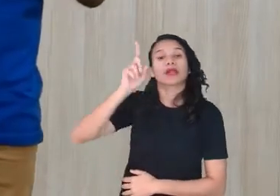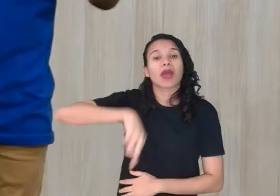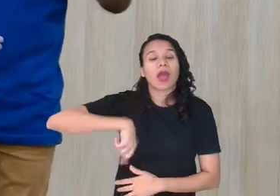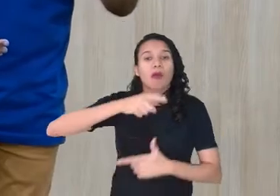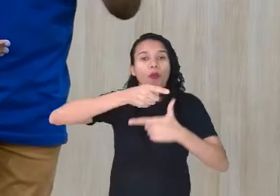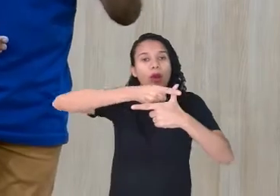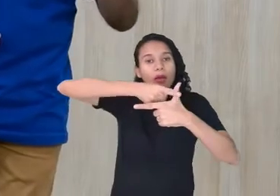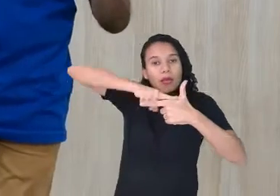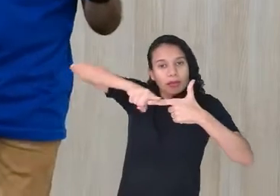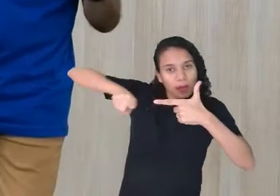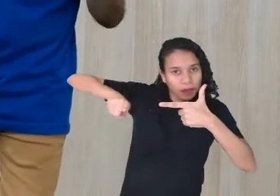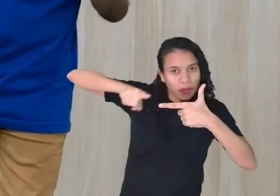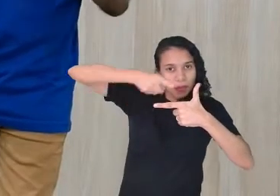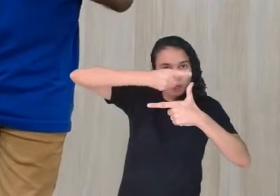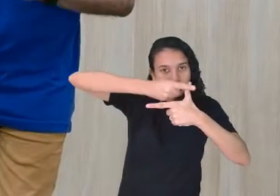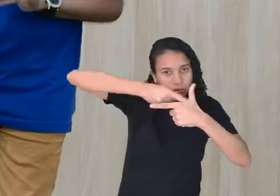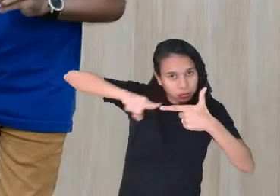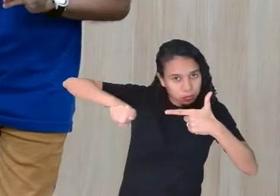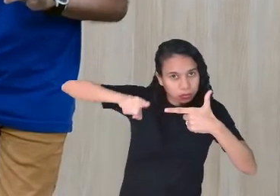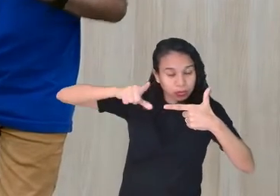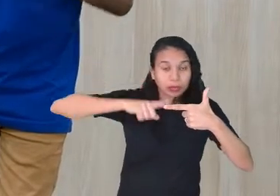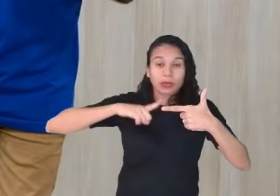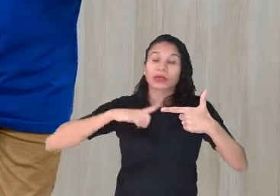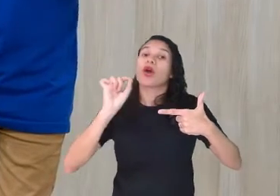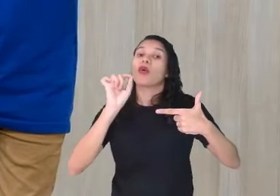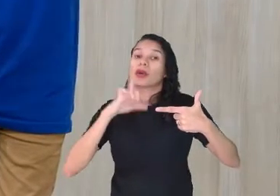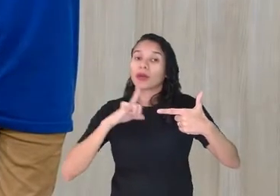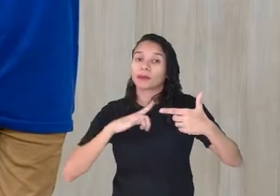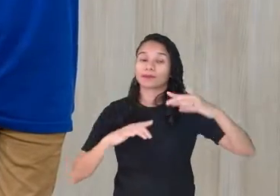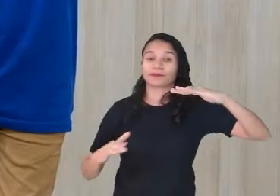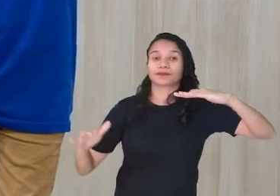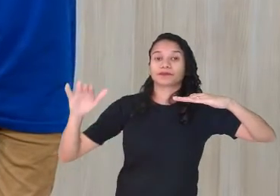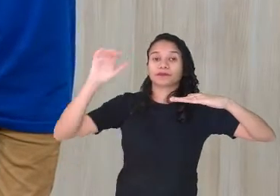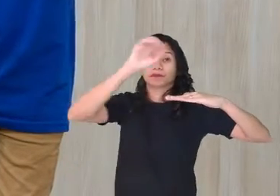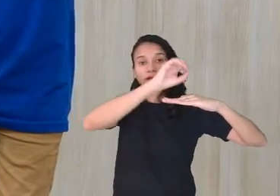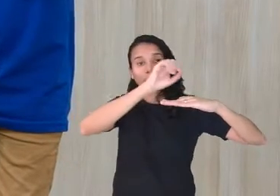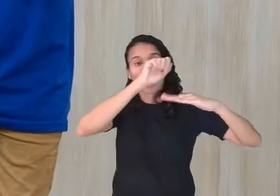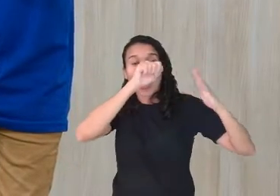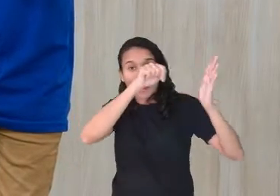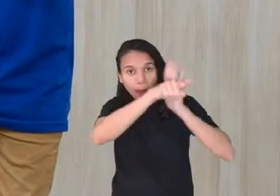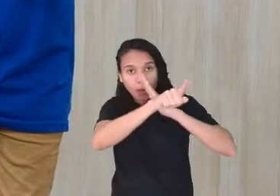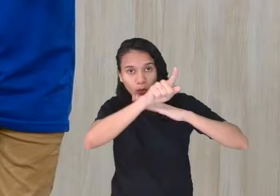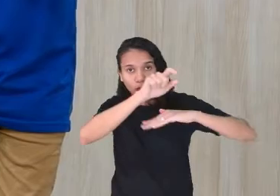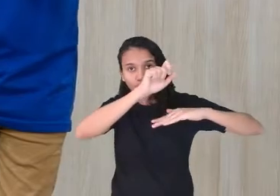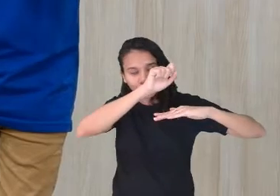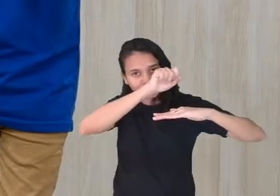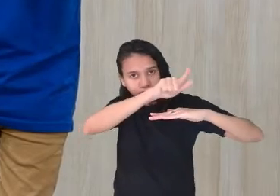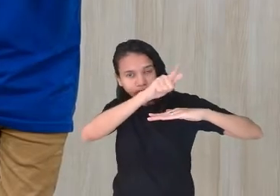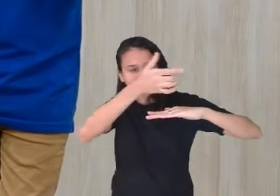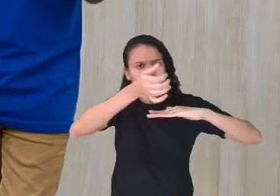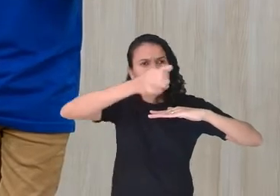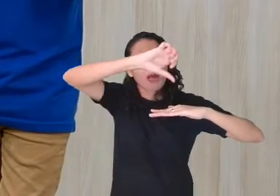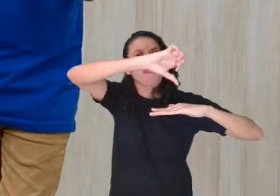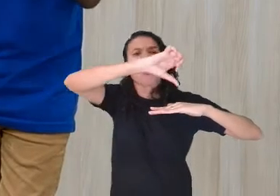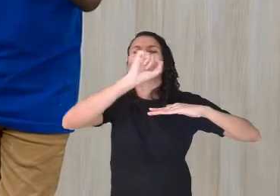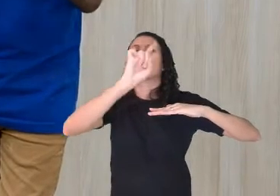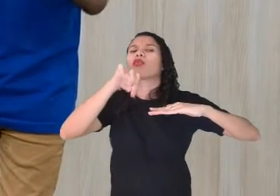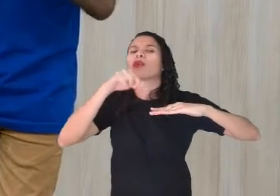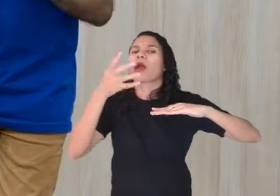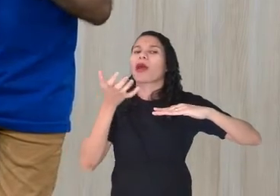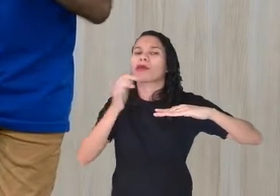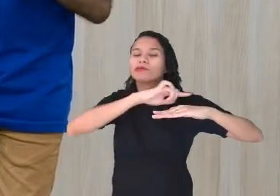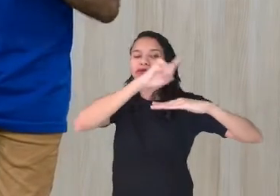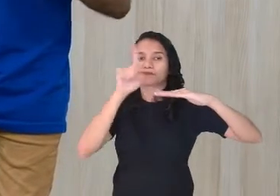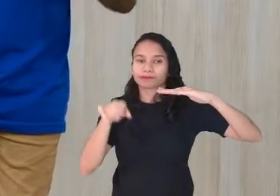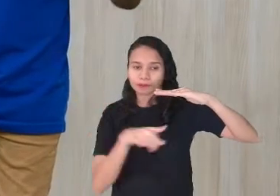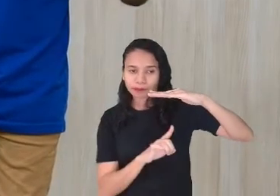divisão, especificamente uma divisão, e essa divisão vai ser o de cima, a pergunta da questão, o comando, o que eu quero, e o